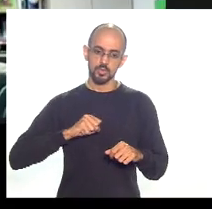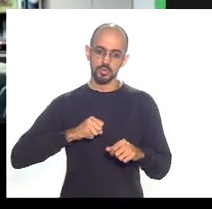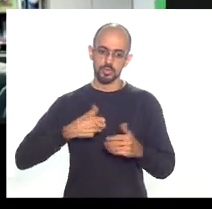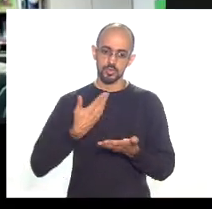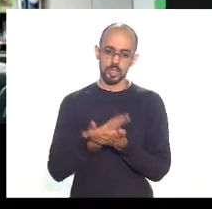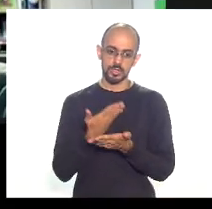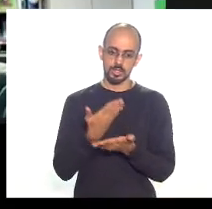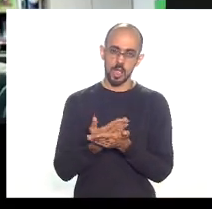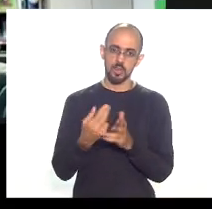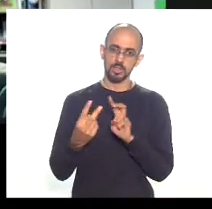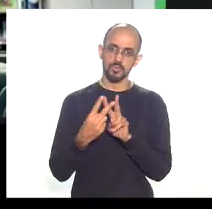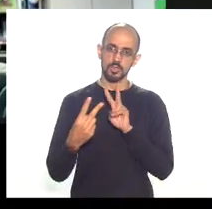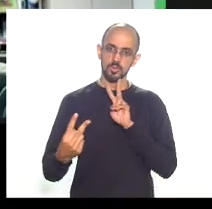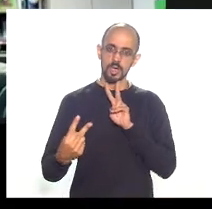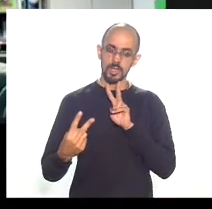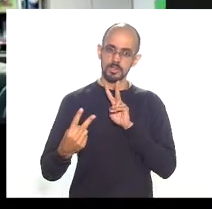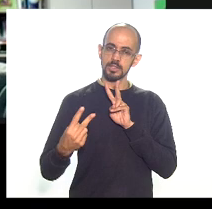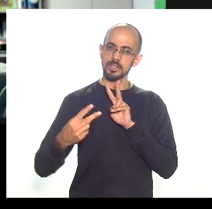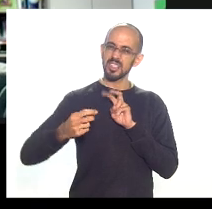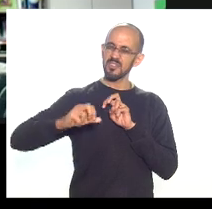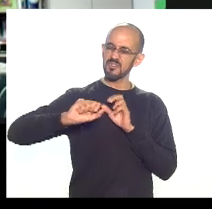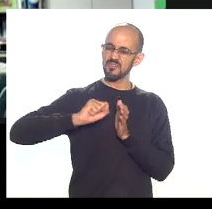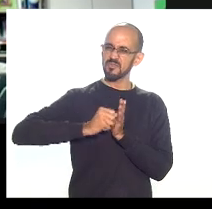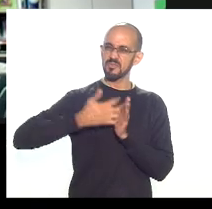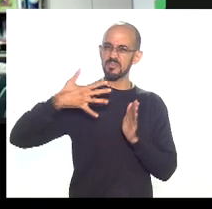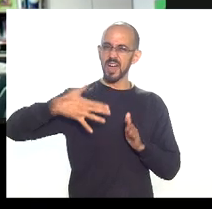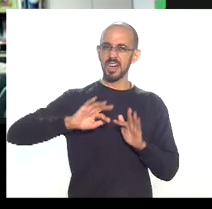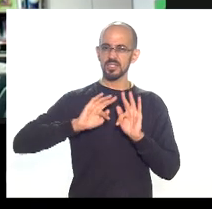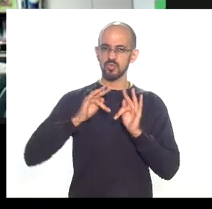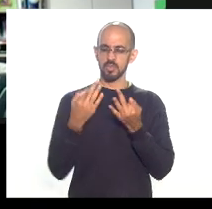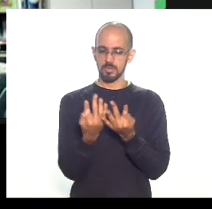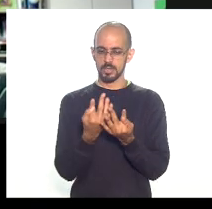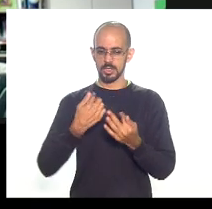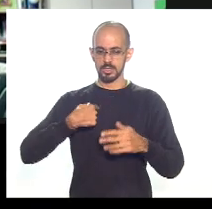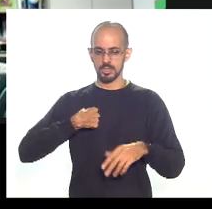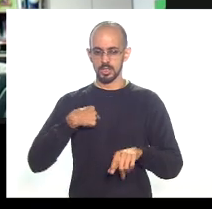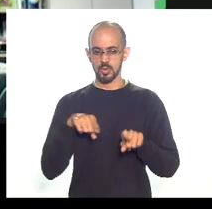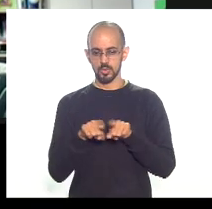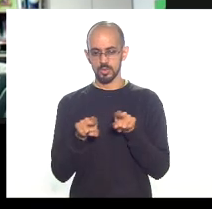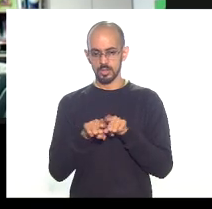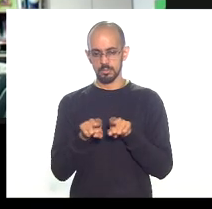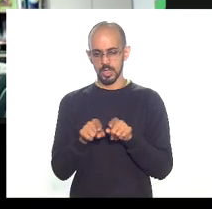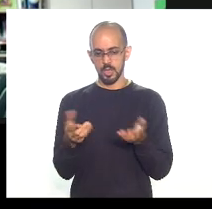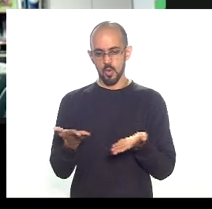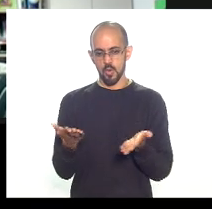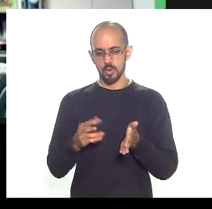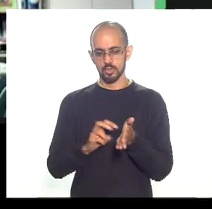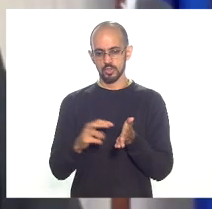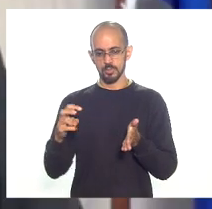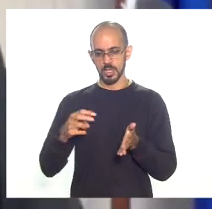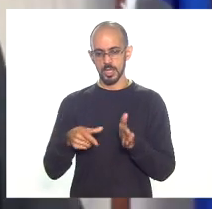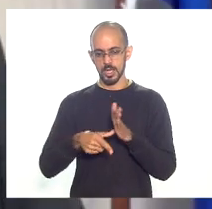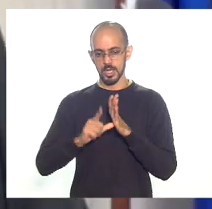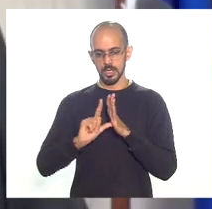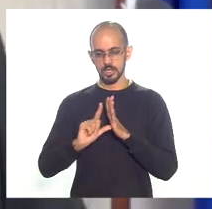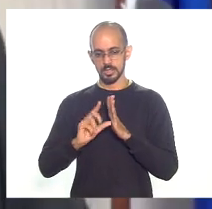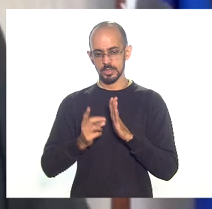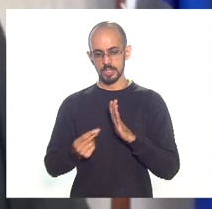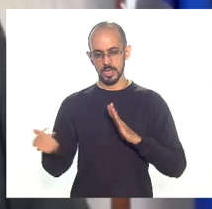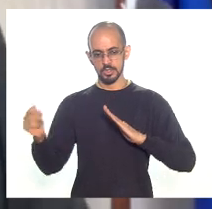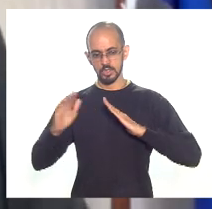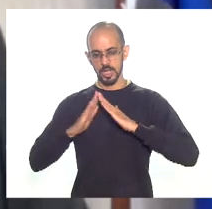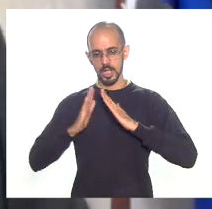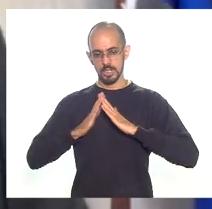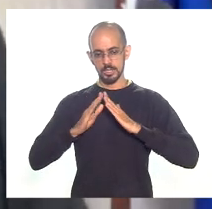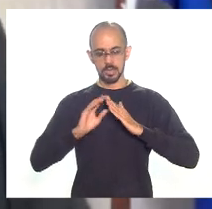remotas onde muitos pais e mães assim como eu que hoje pela manhã antes de sair de casa fui dar um beijo no